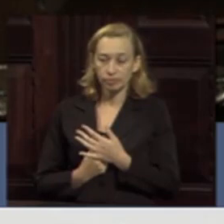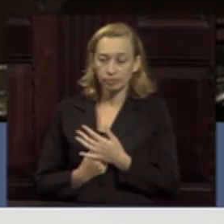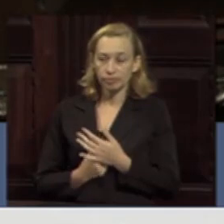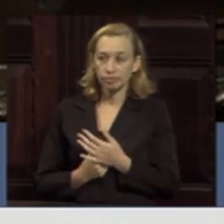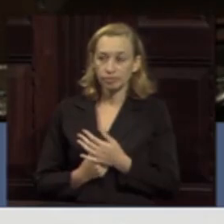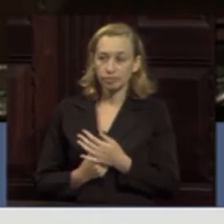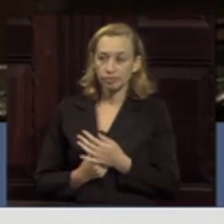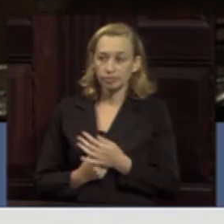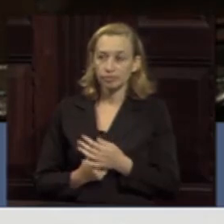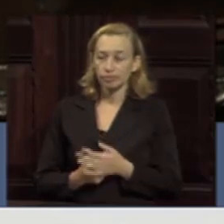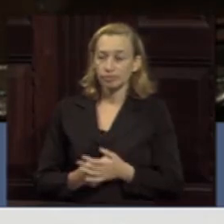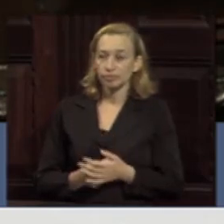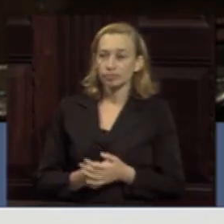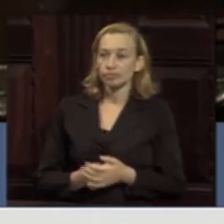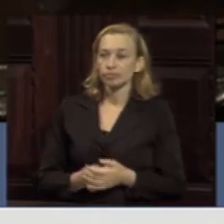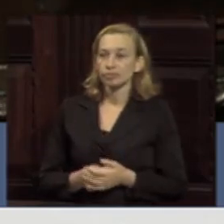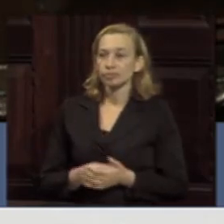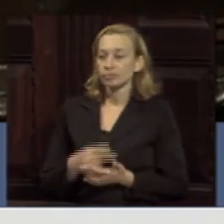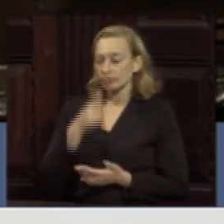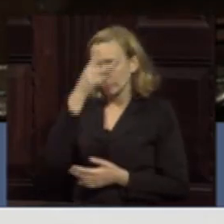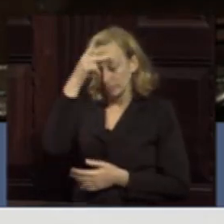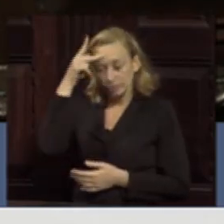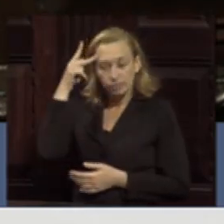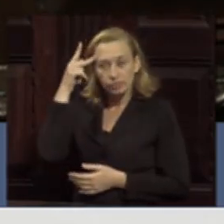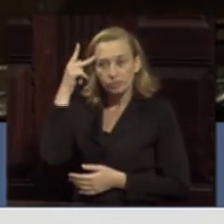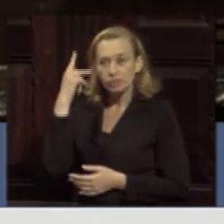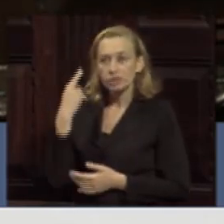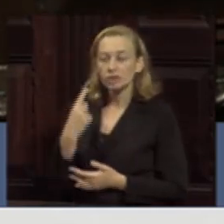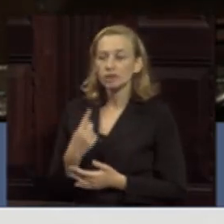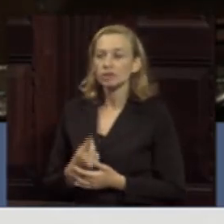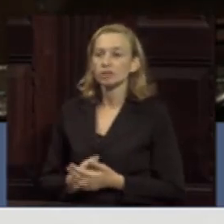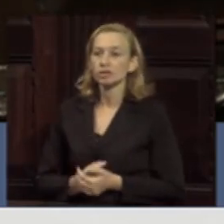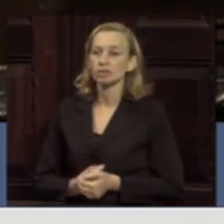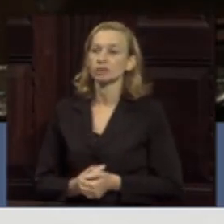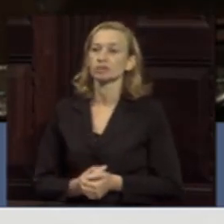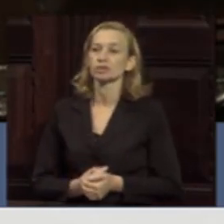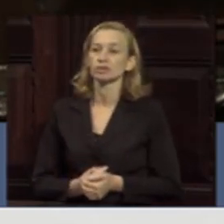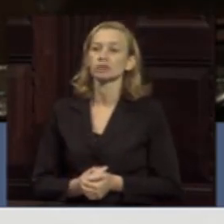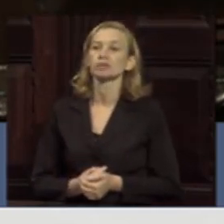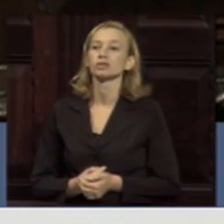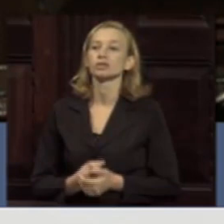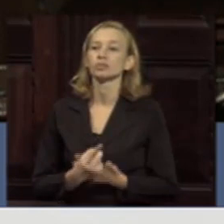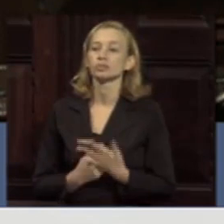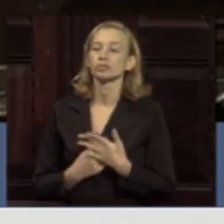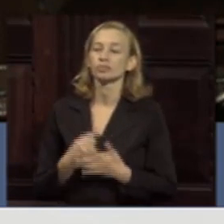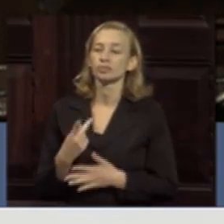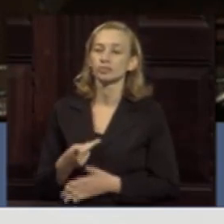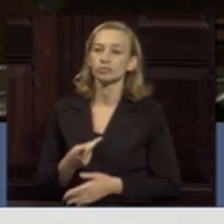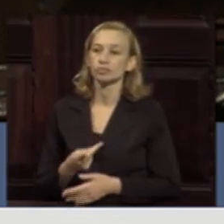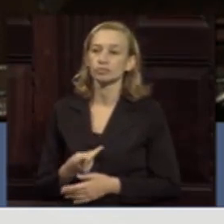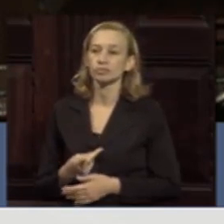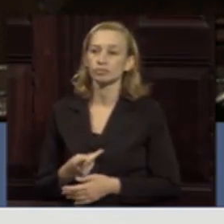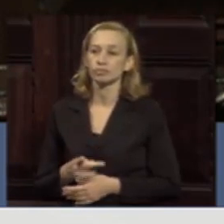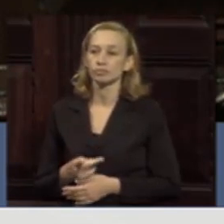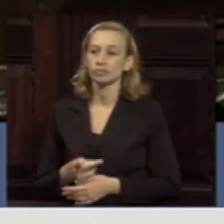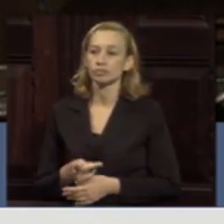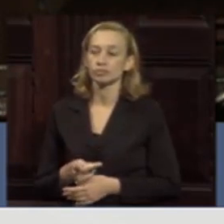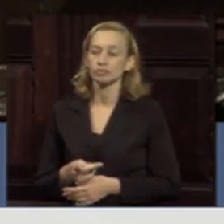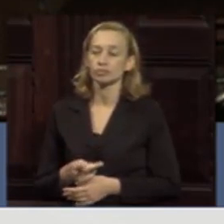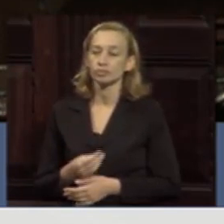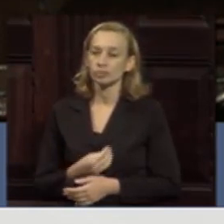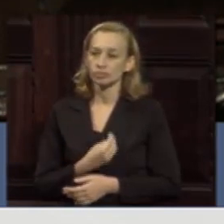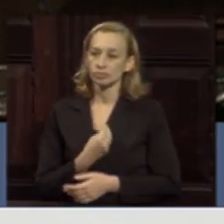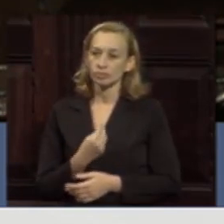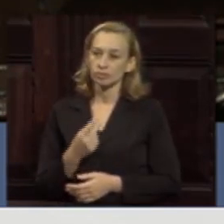cidadãos que, por exemplo, recorram contra uma prática ilícita de um prestador de